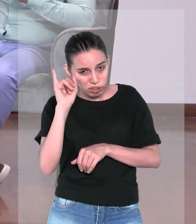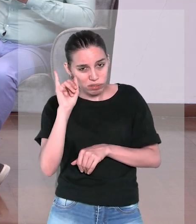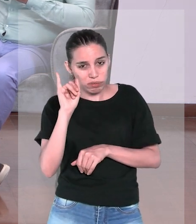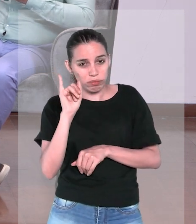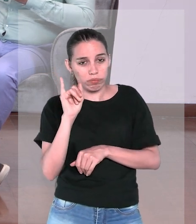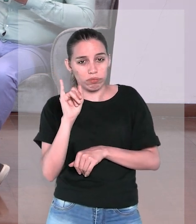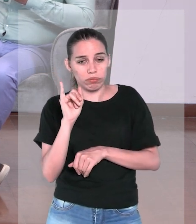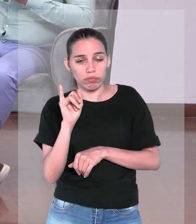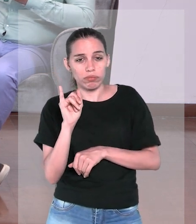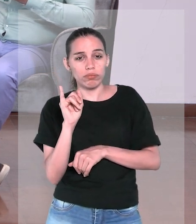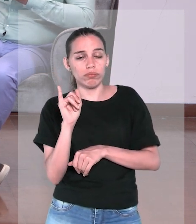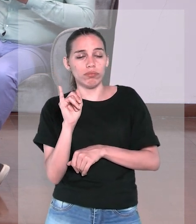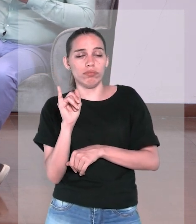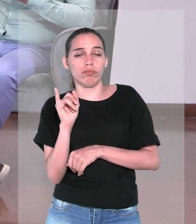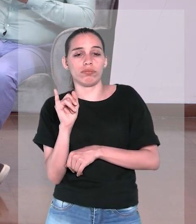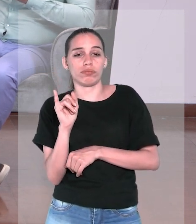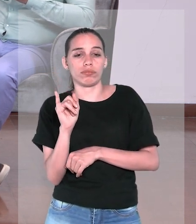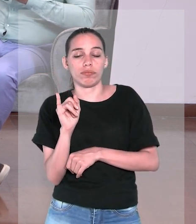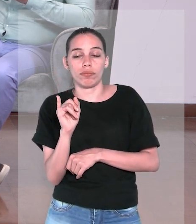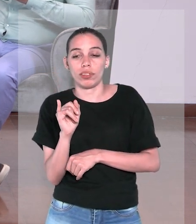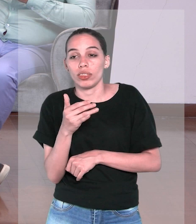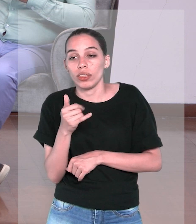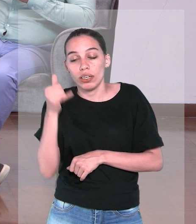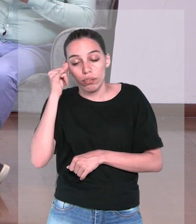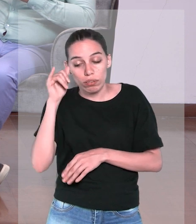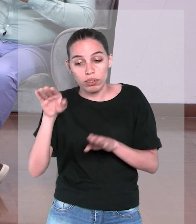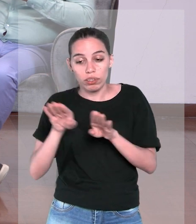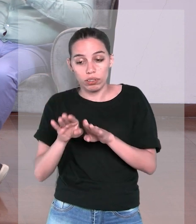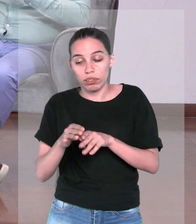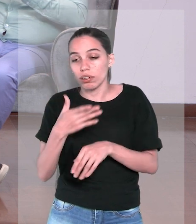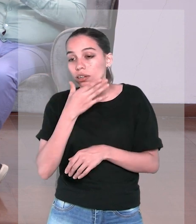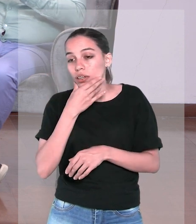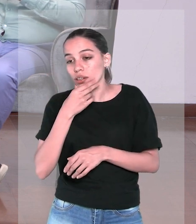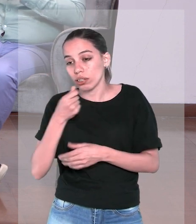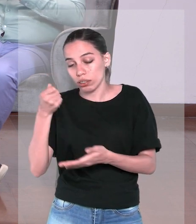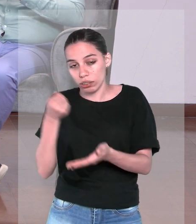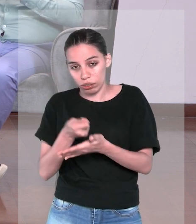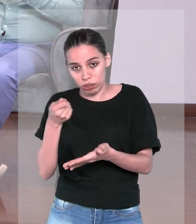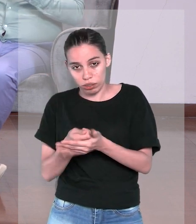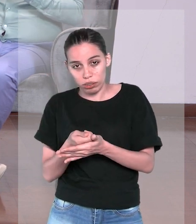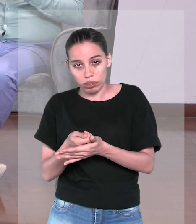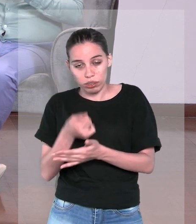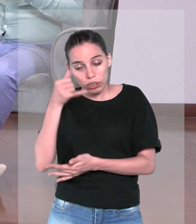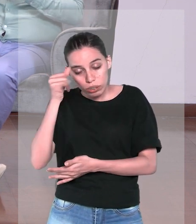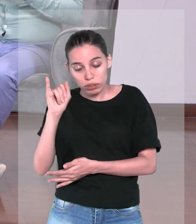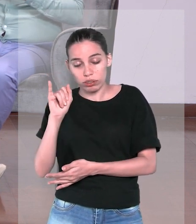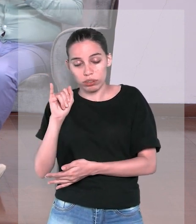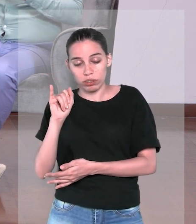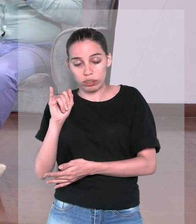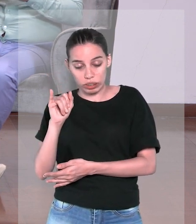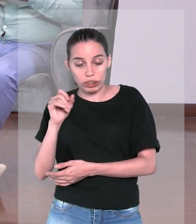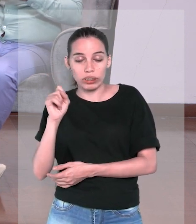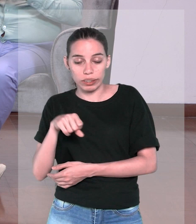porque, basicamente, também são machistas. Batem em mulheres por isso. Isso. Vamos precisar enfrentar essa questão. Nós